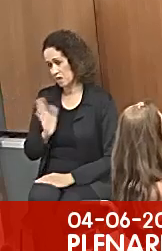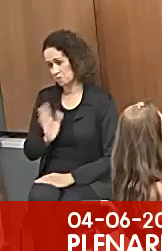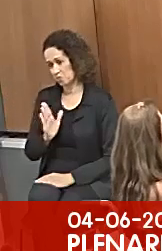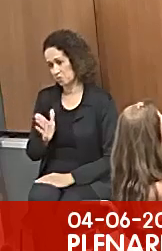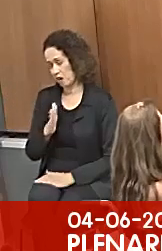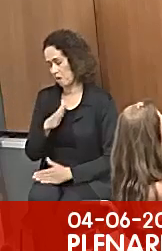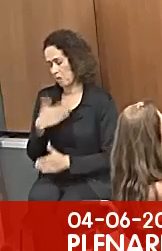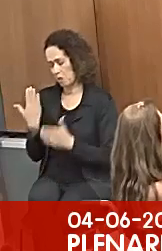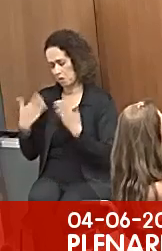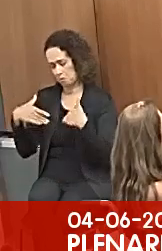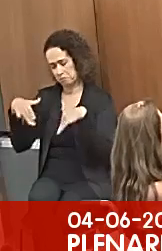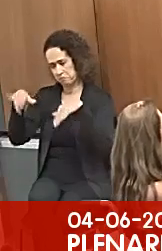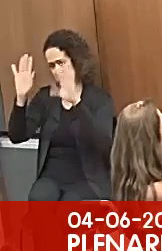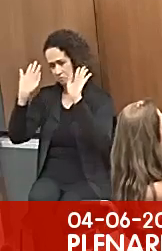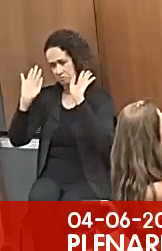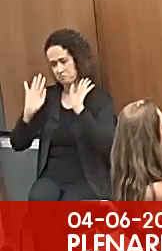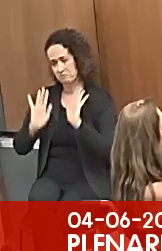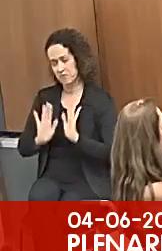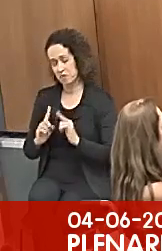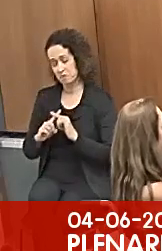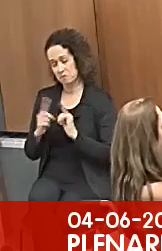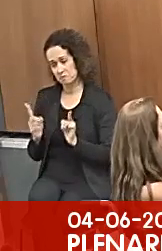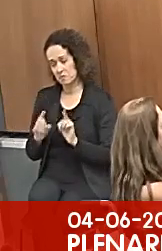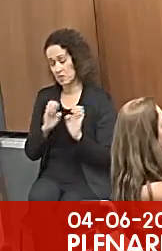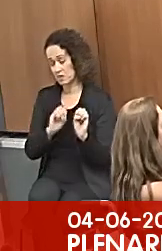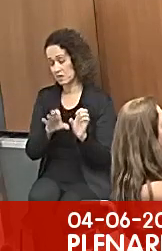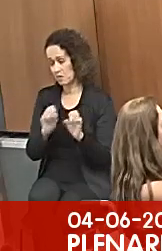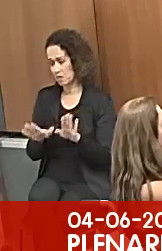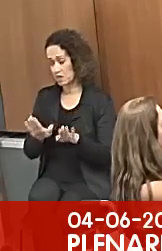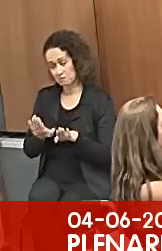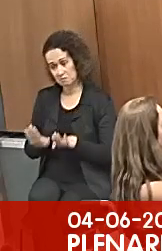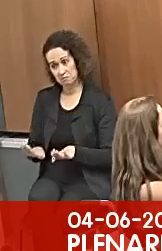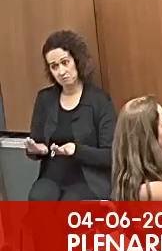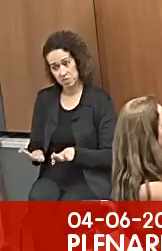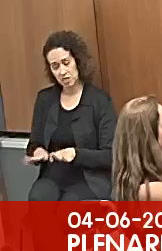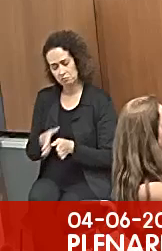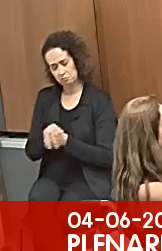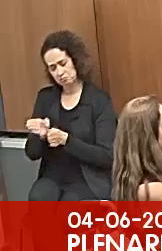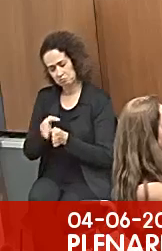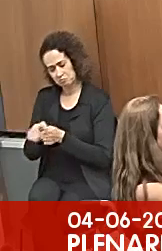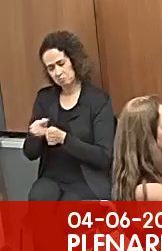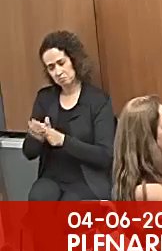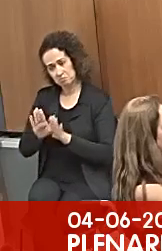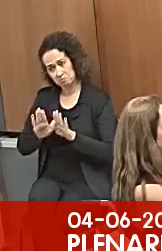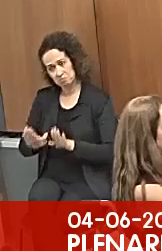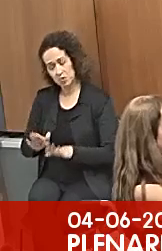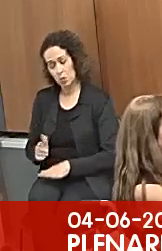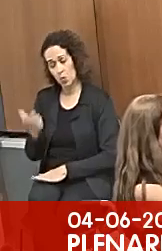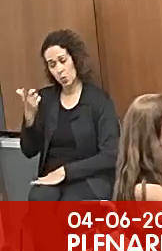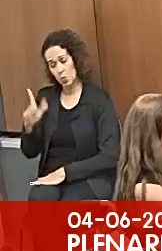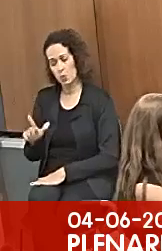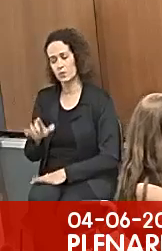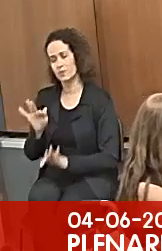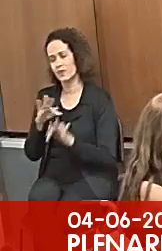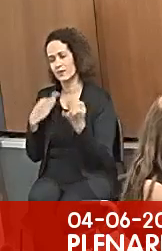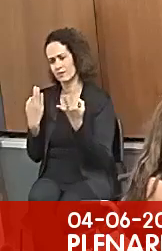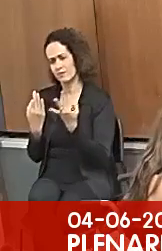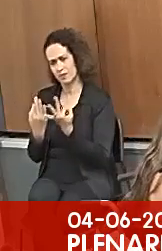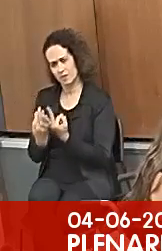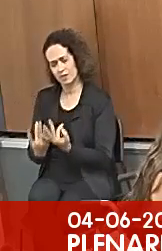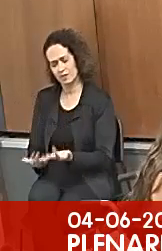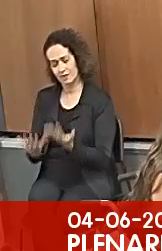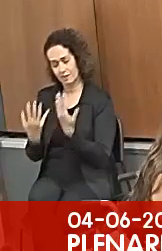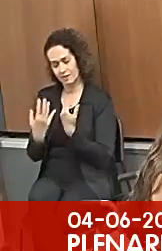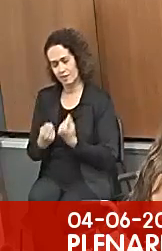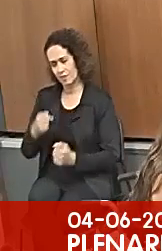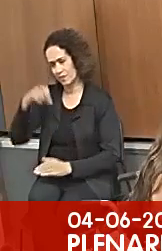para ad eterno os ensinamentos, as orientações, para que outras famílias possam ter acesso. E nós